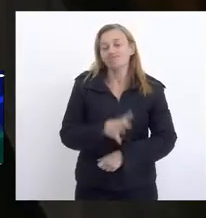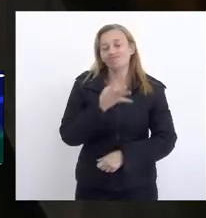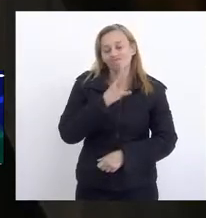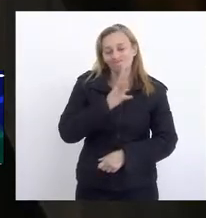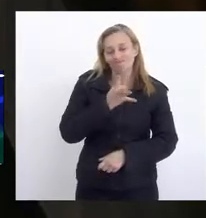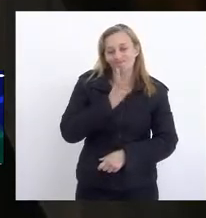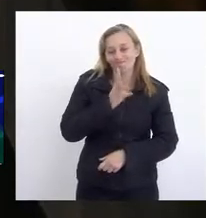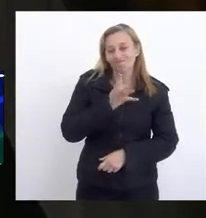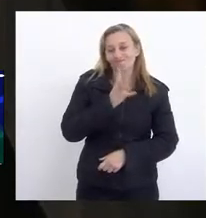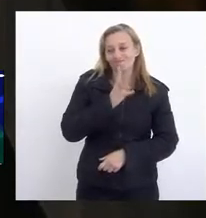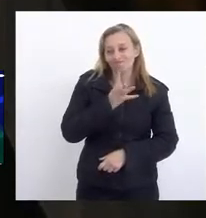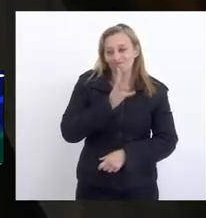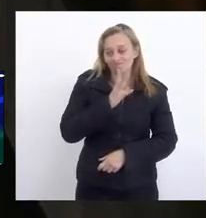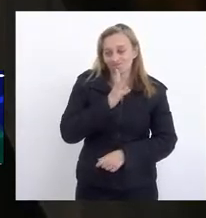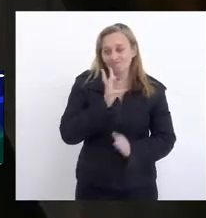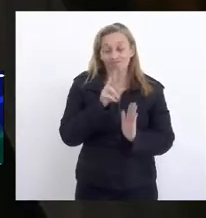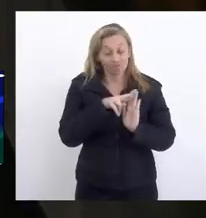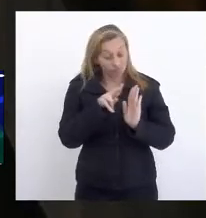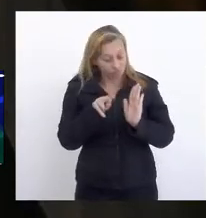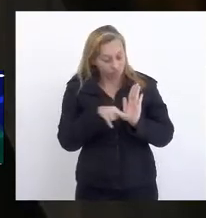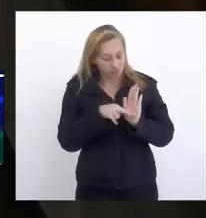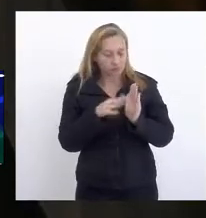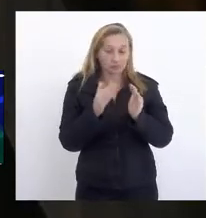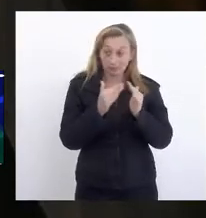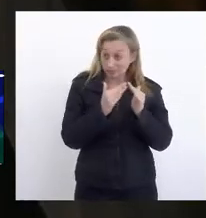conheço o regimento interno,